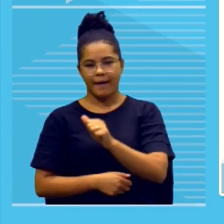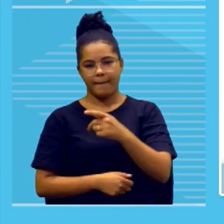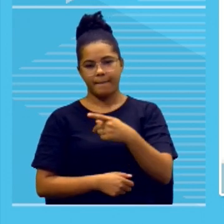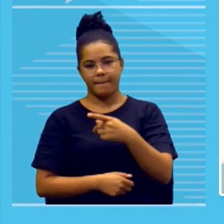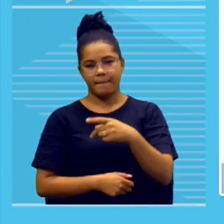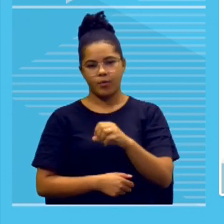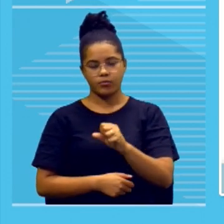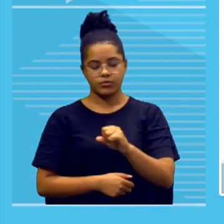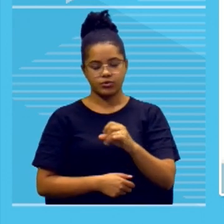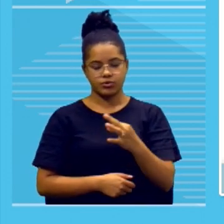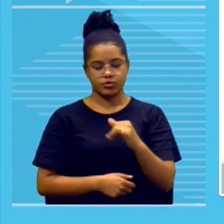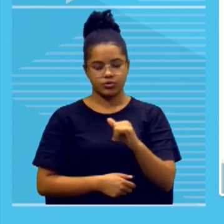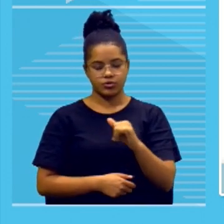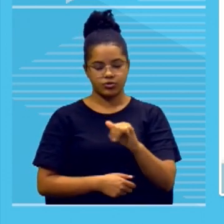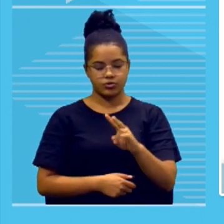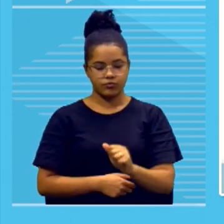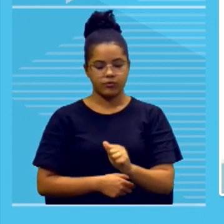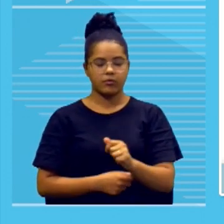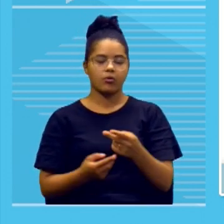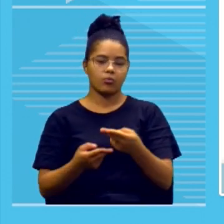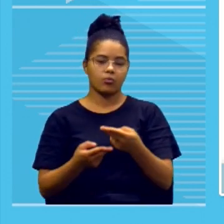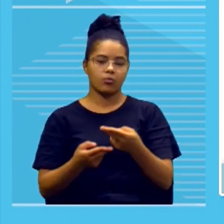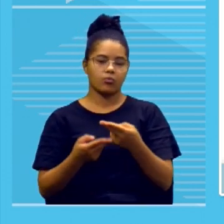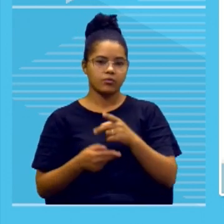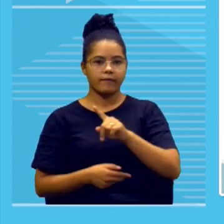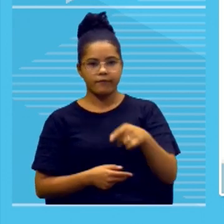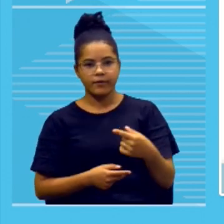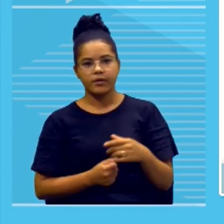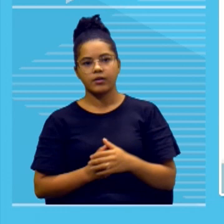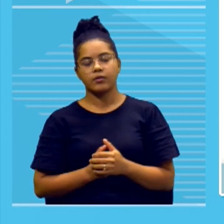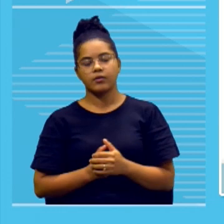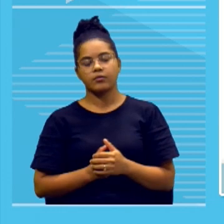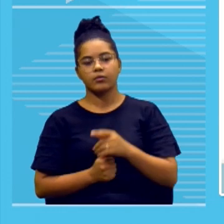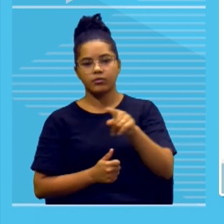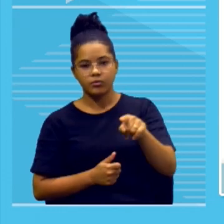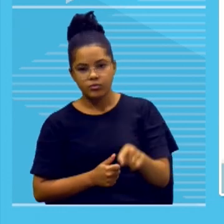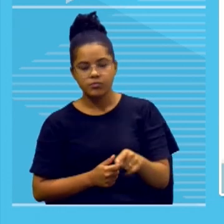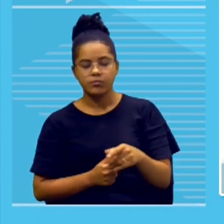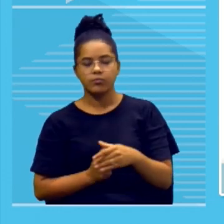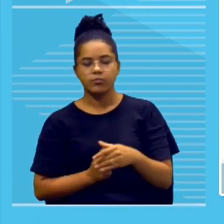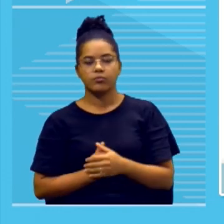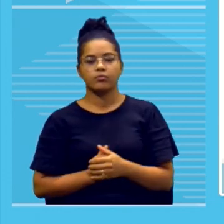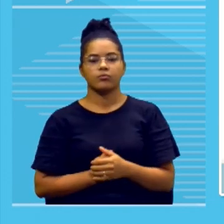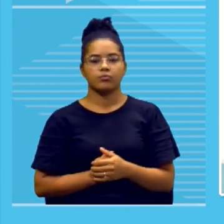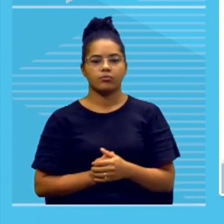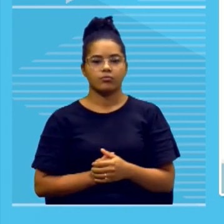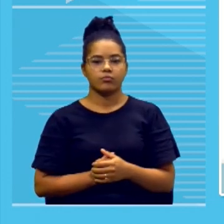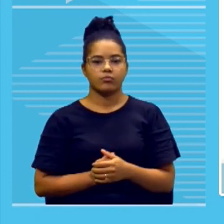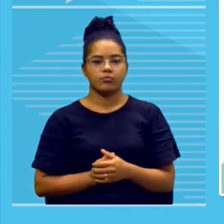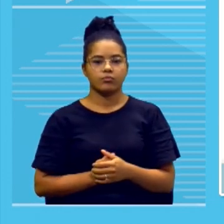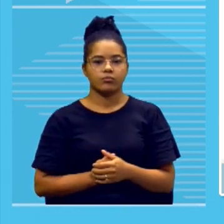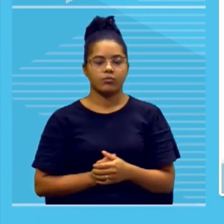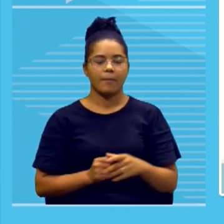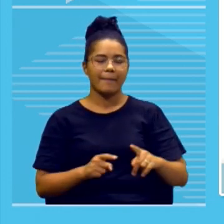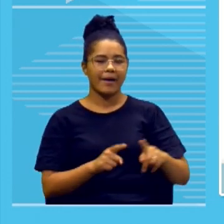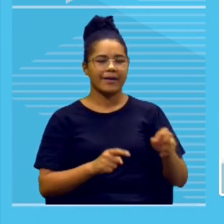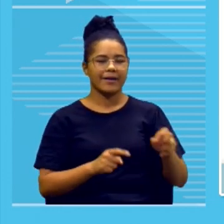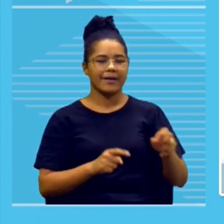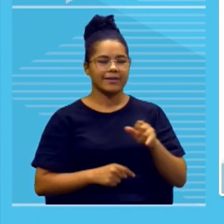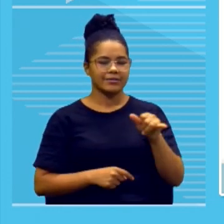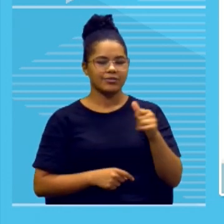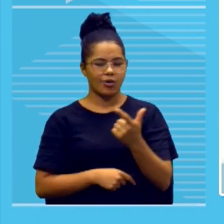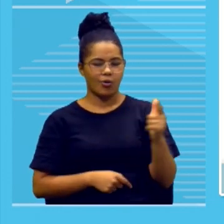pontos. Mas se ela for subjetiva, objetiva direta, completiva nominal, predicativa